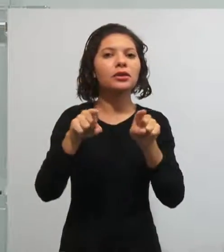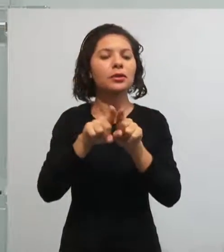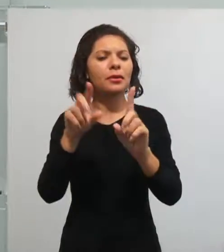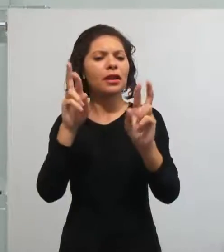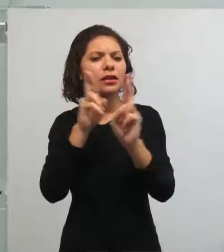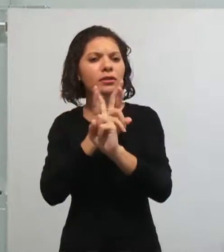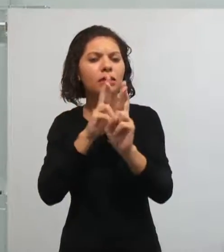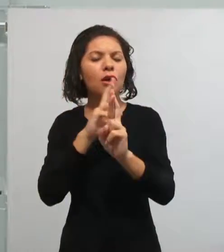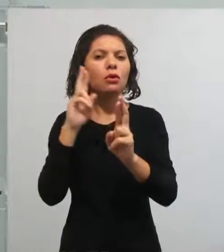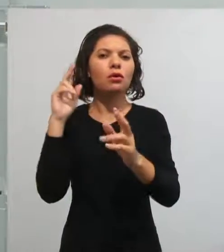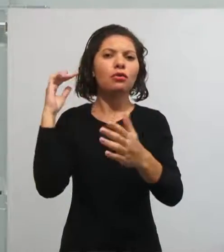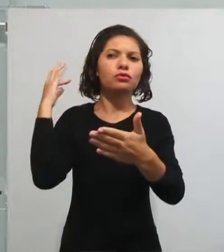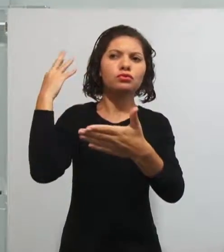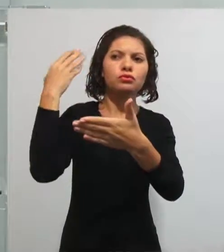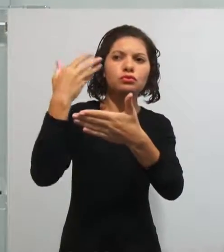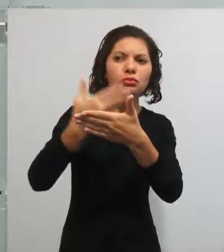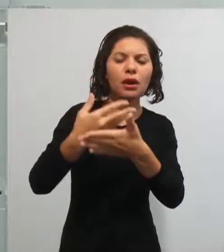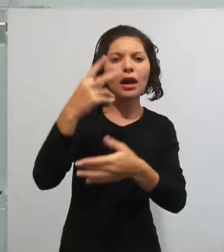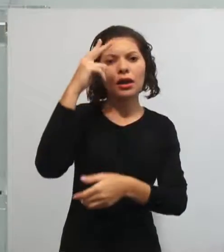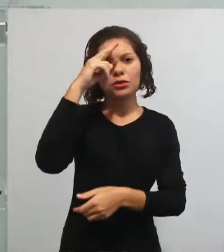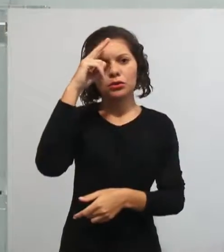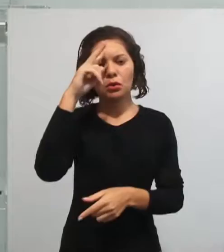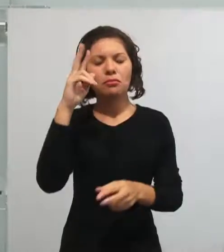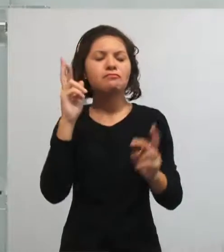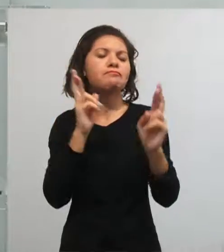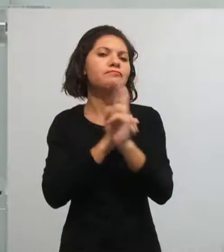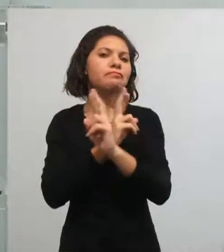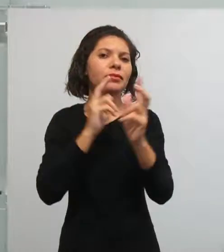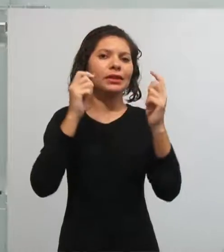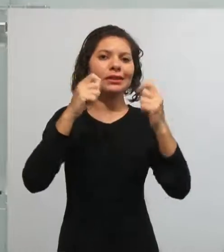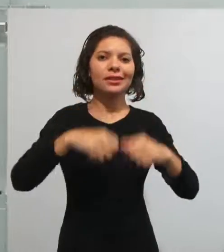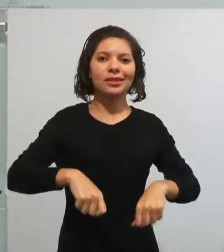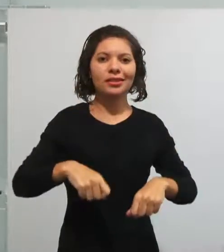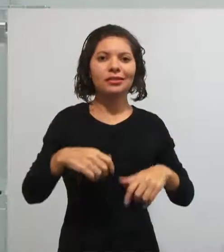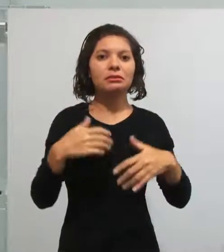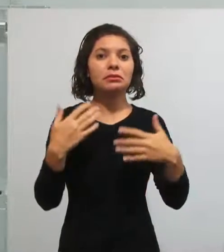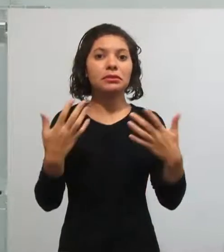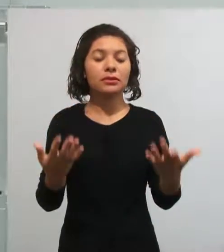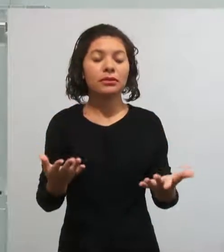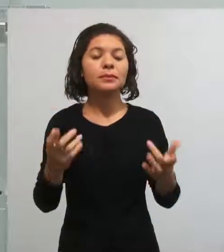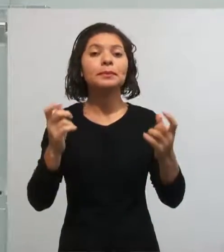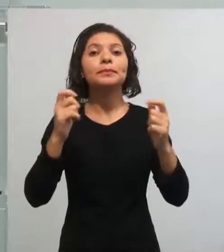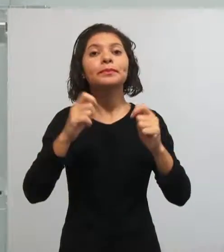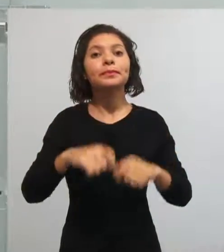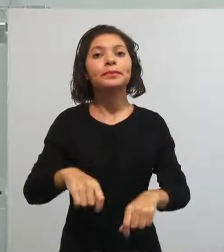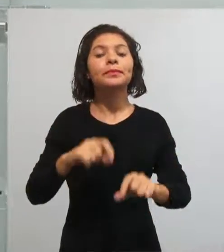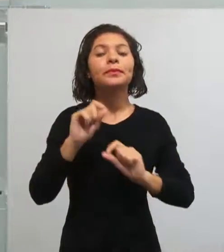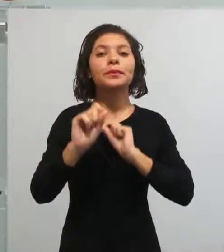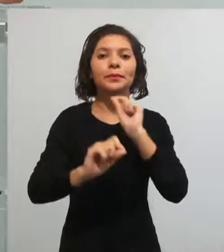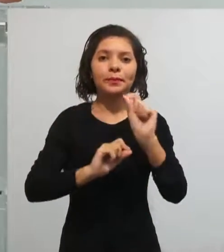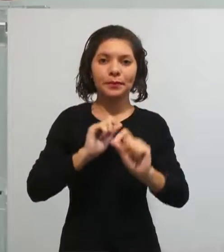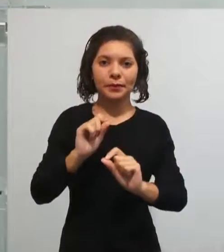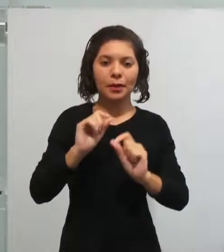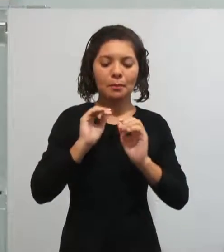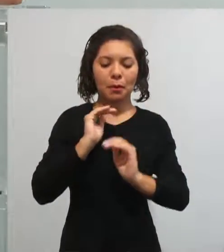leituras que ele fez. Então, é possível, né? É assim que se